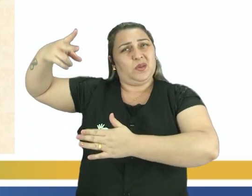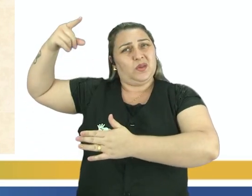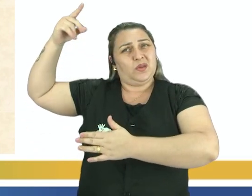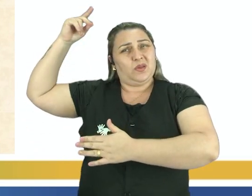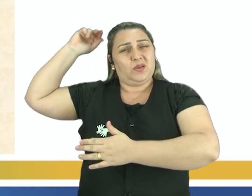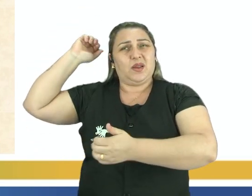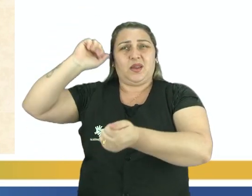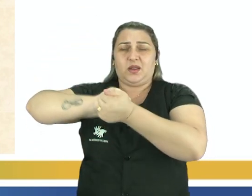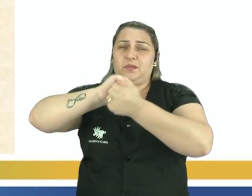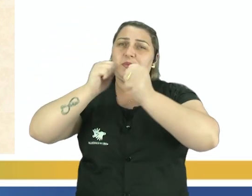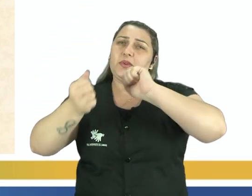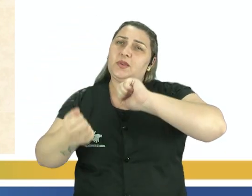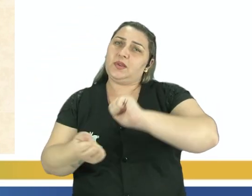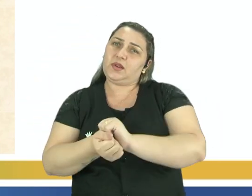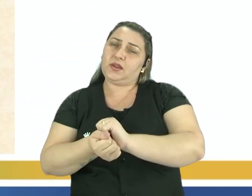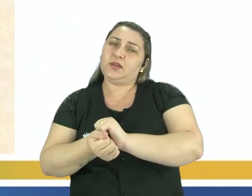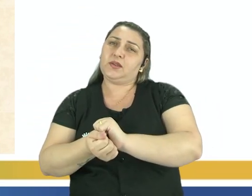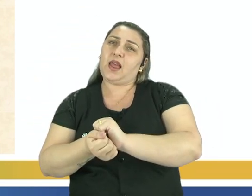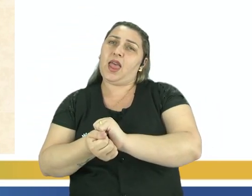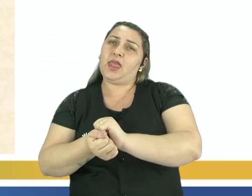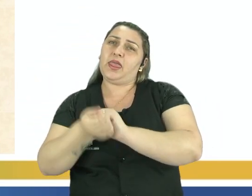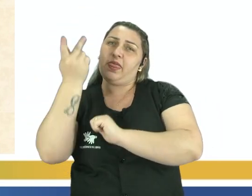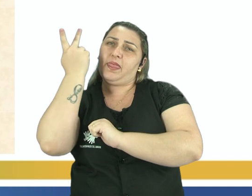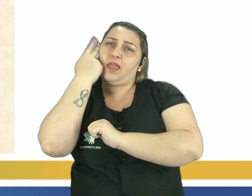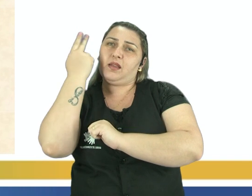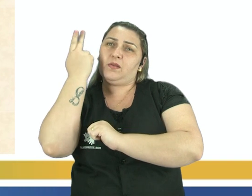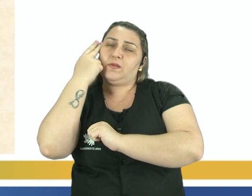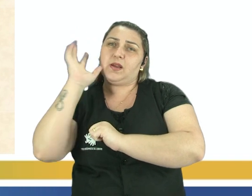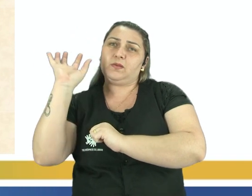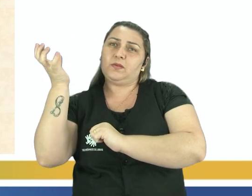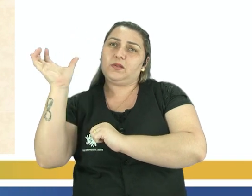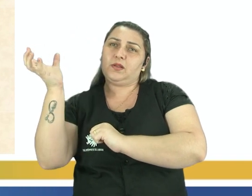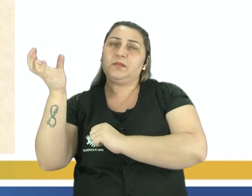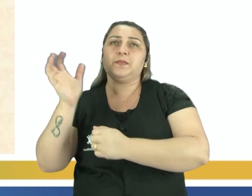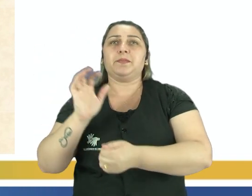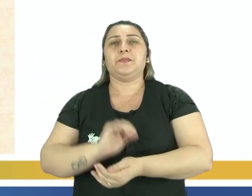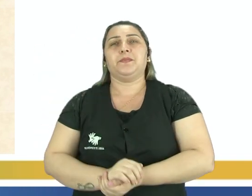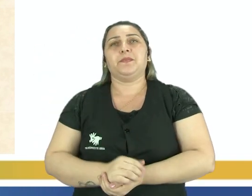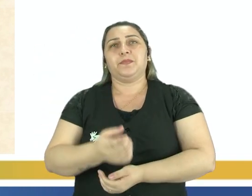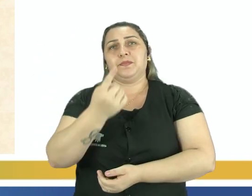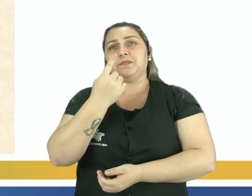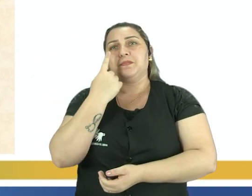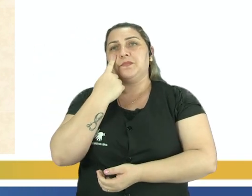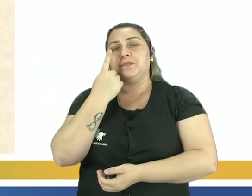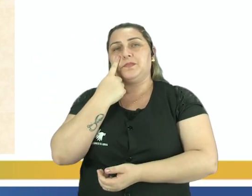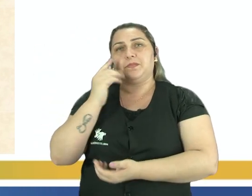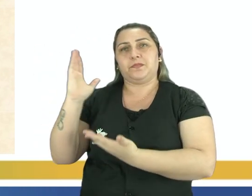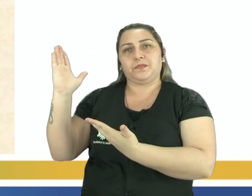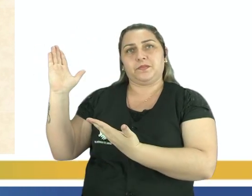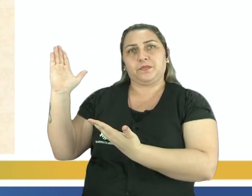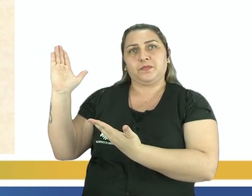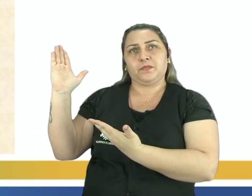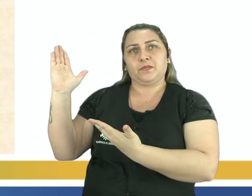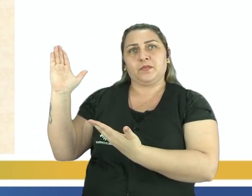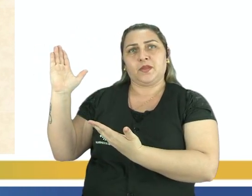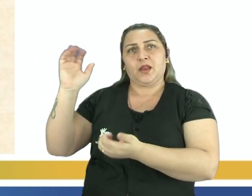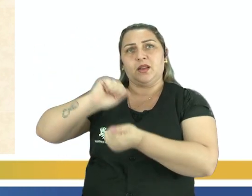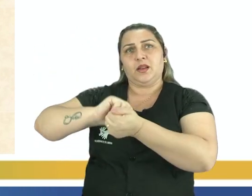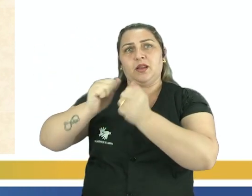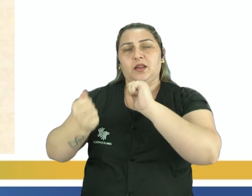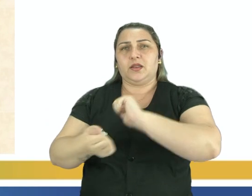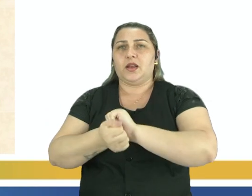a adaptar-se às condições naturais envolventes. Então, observem aí, né? Quanta adaptação